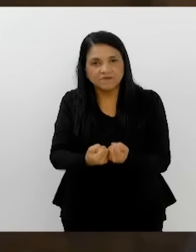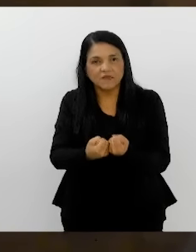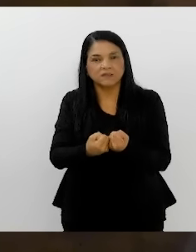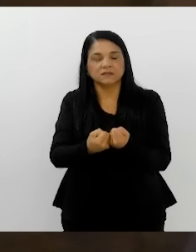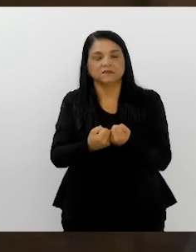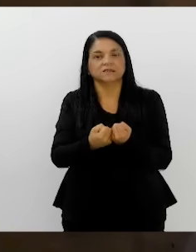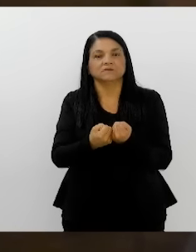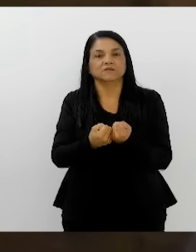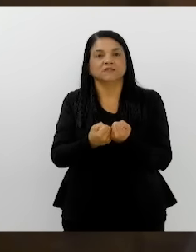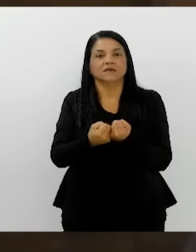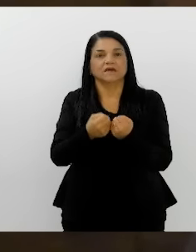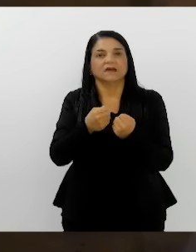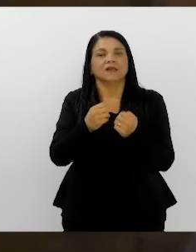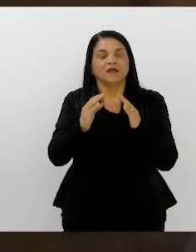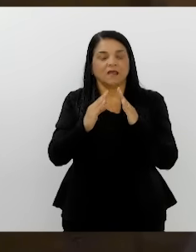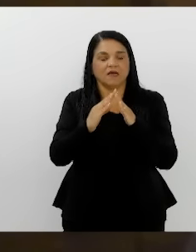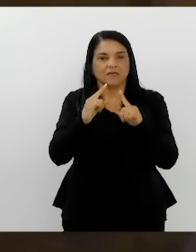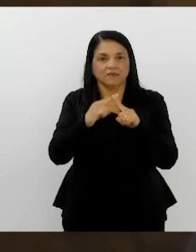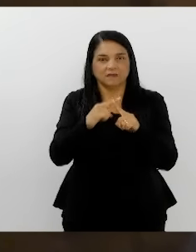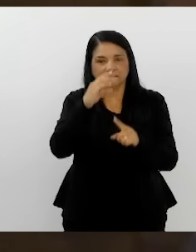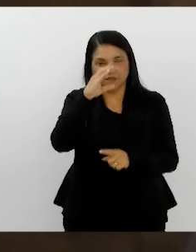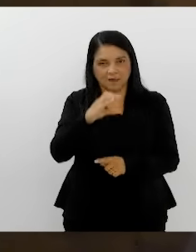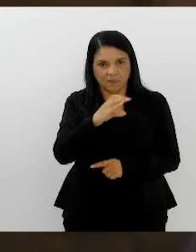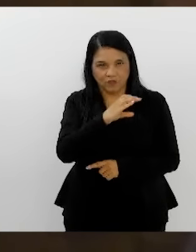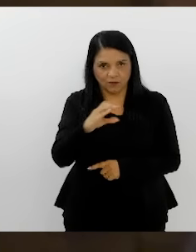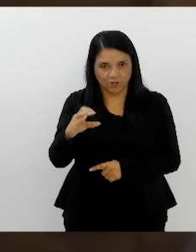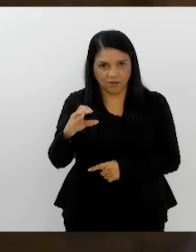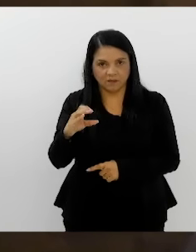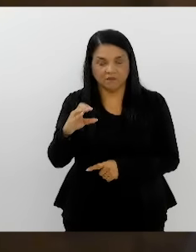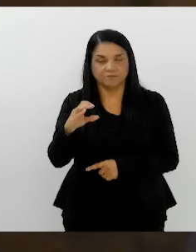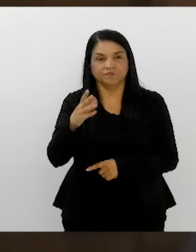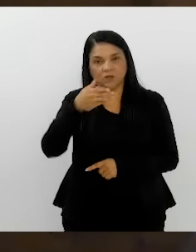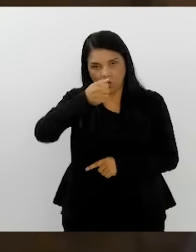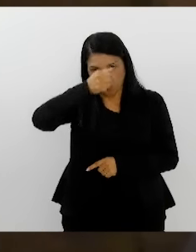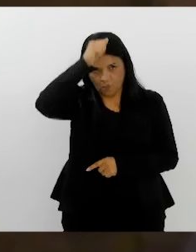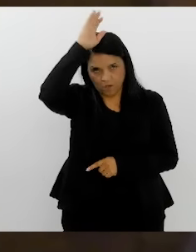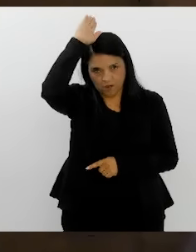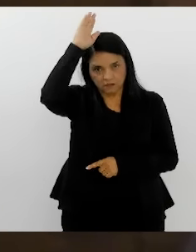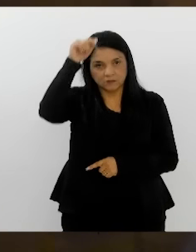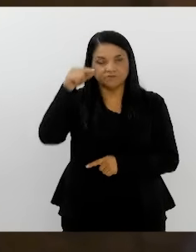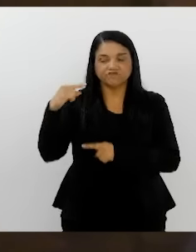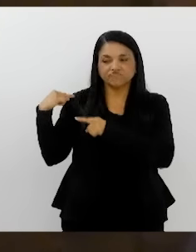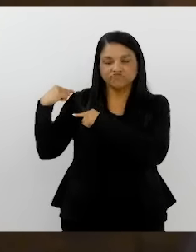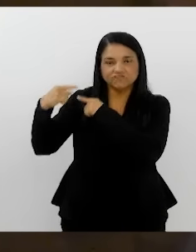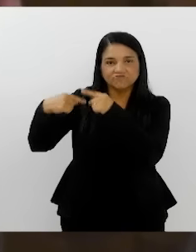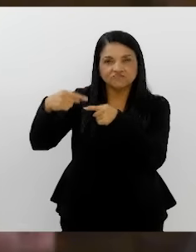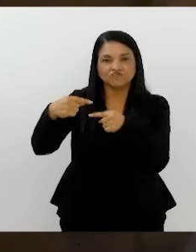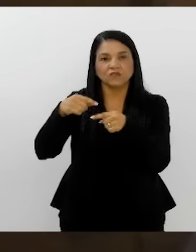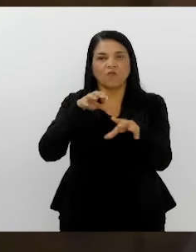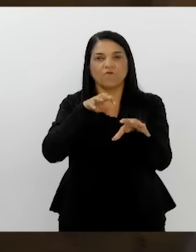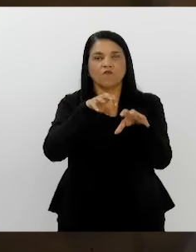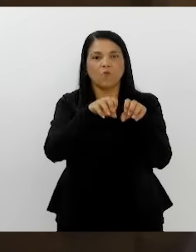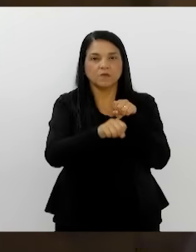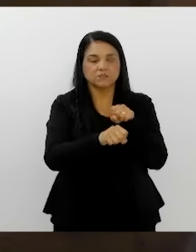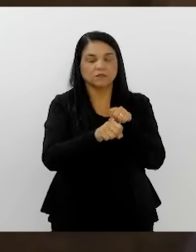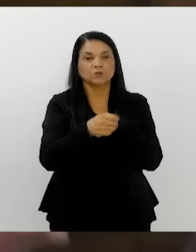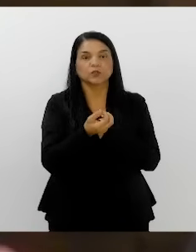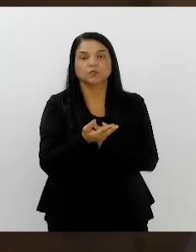Igreja Católica Apostólica Romana, que ele herdou de toda a formação que o professor Plínio Correia de